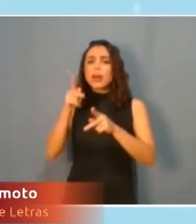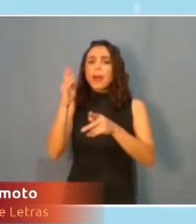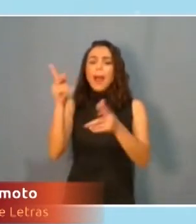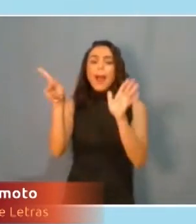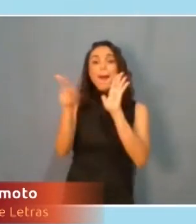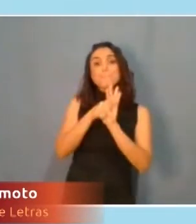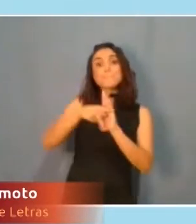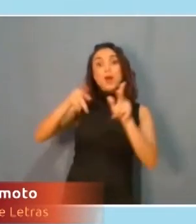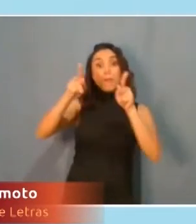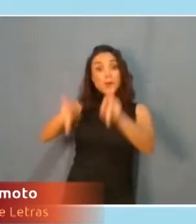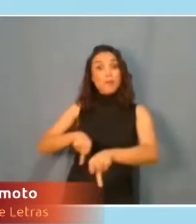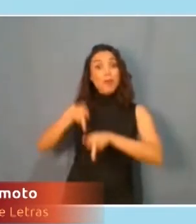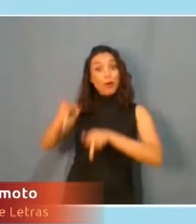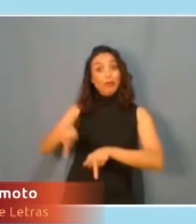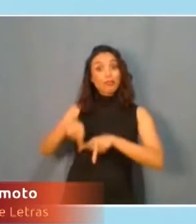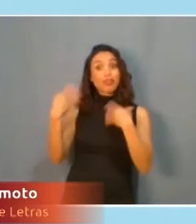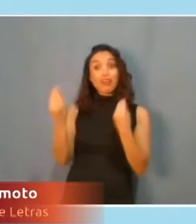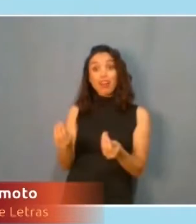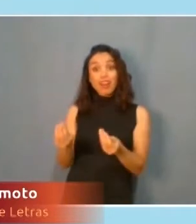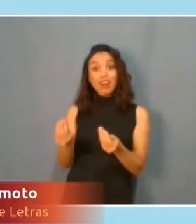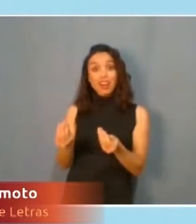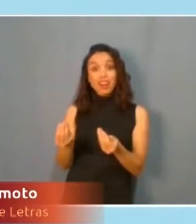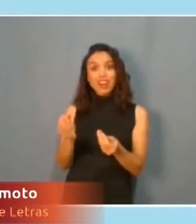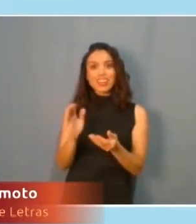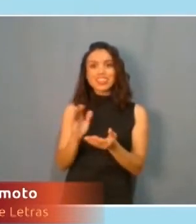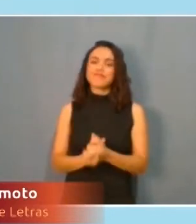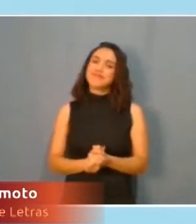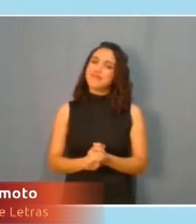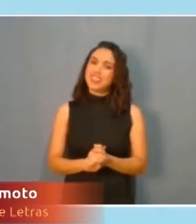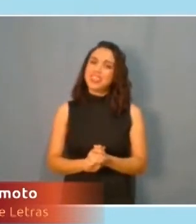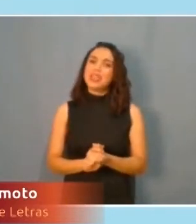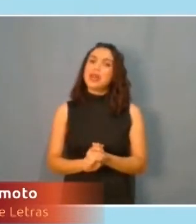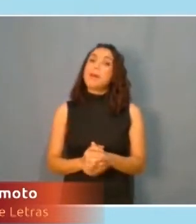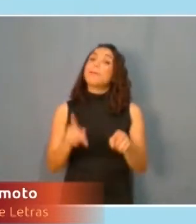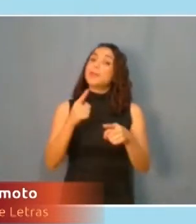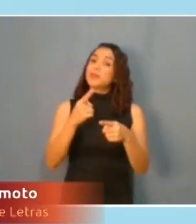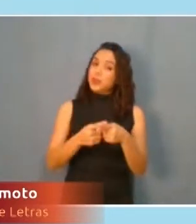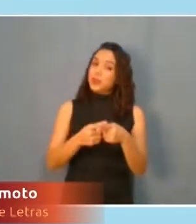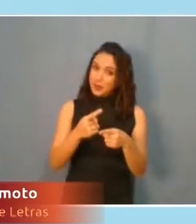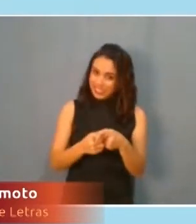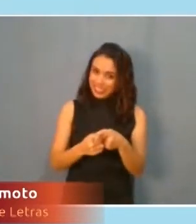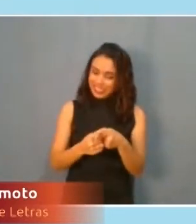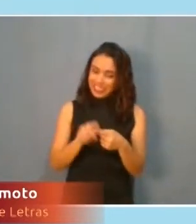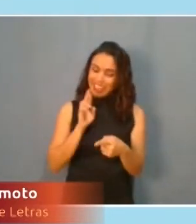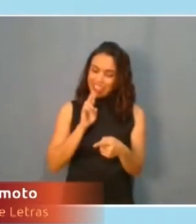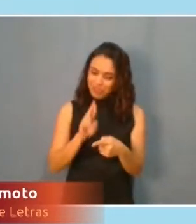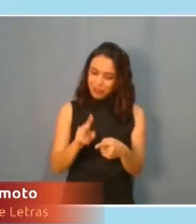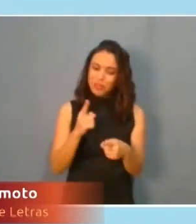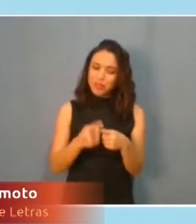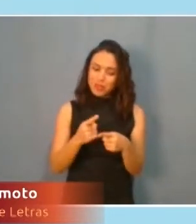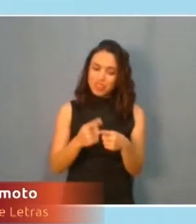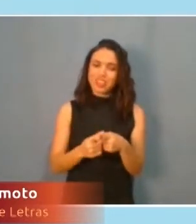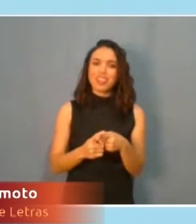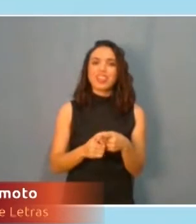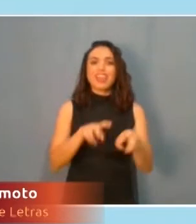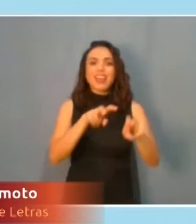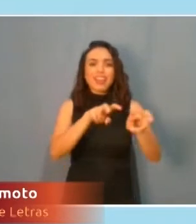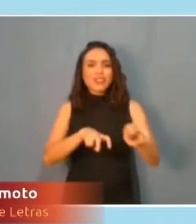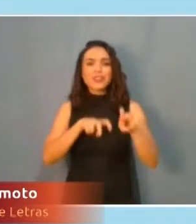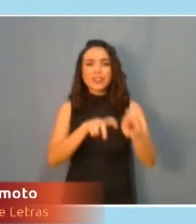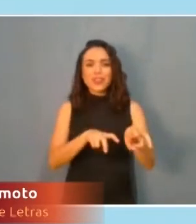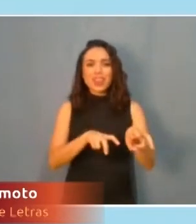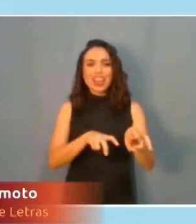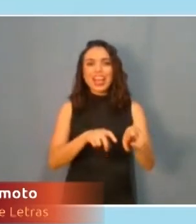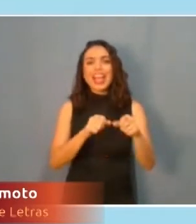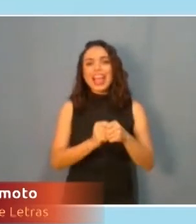ele principalmente ele é negócio, ele é agronegócio. Então ele está ali como negócio, ou seja, quem paga mais leva